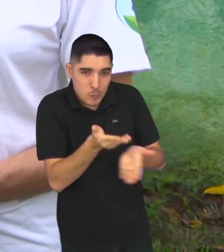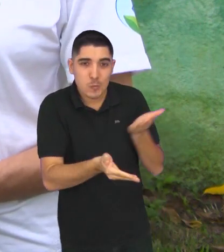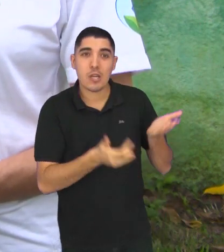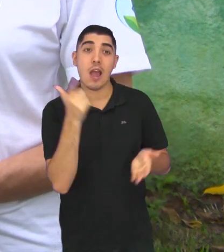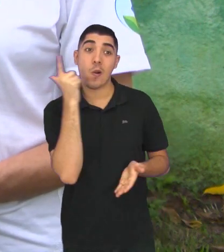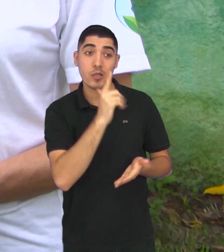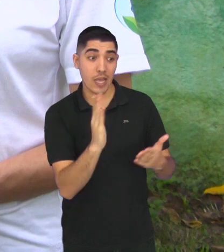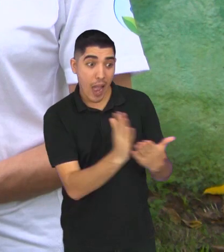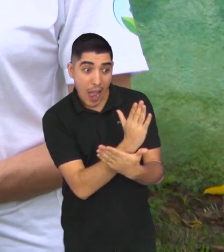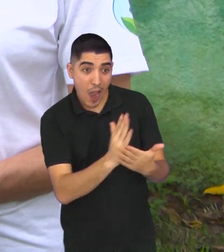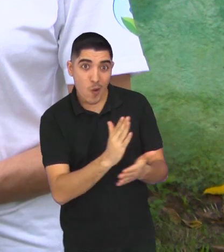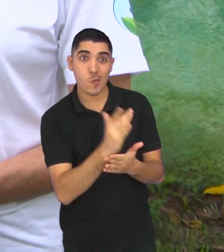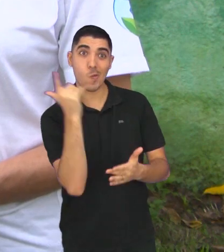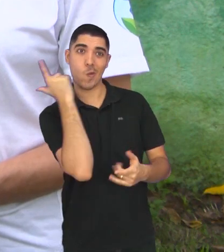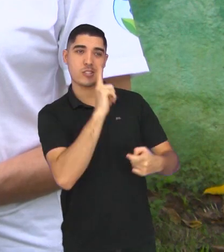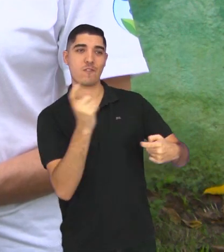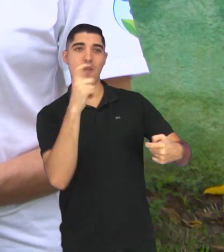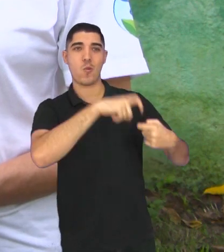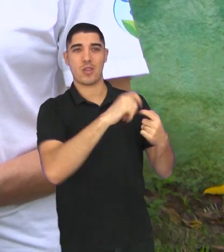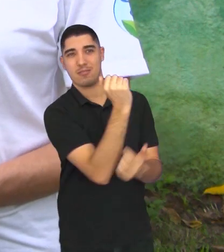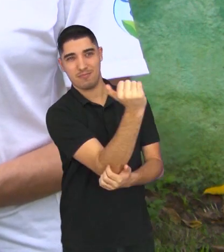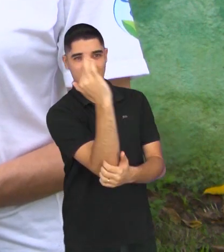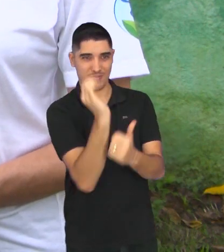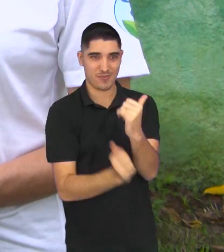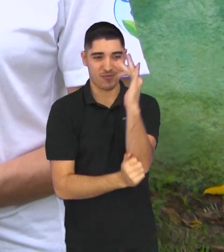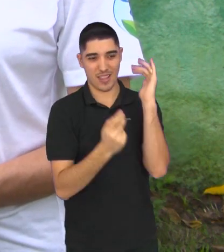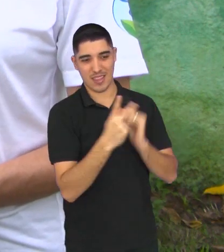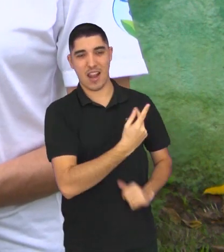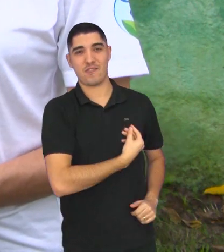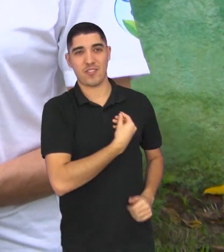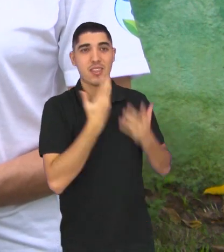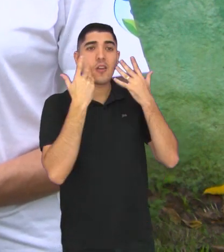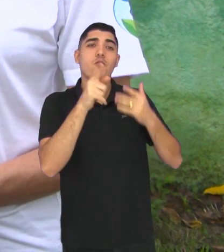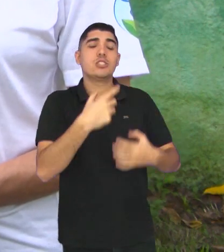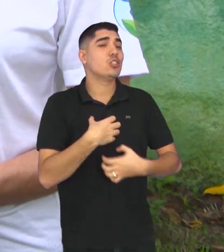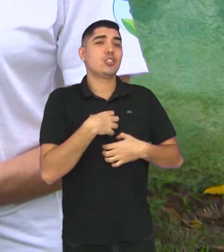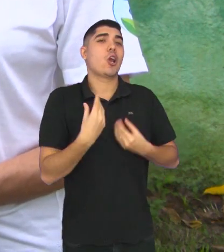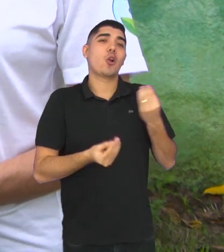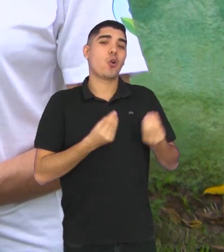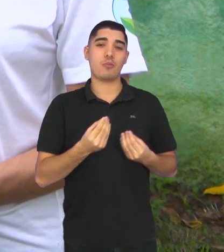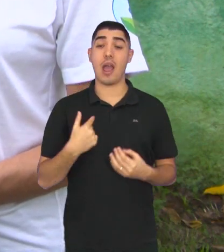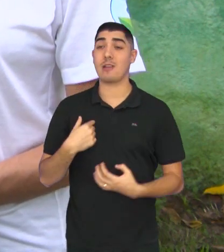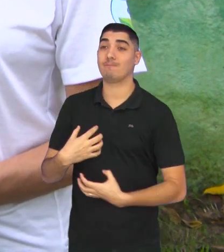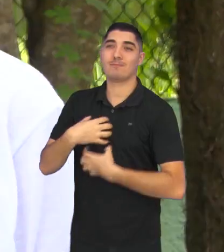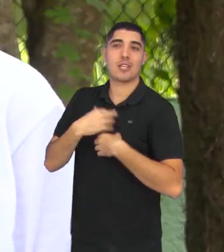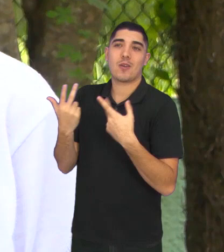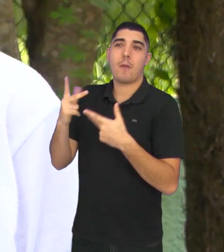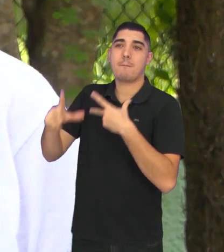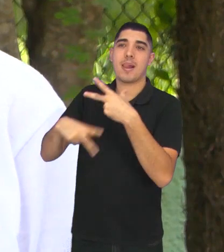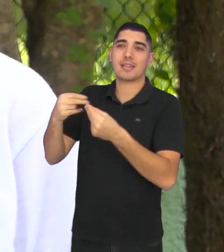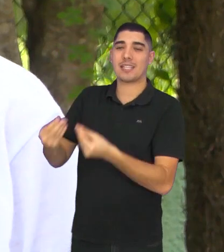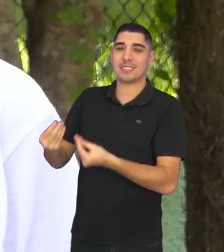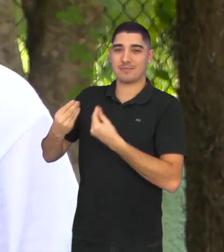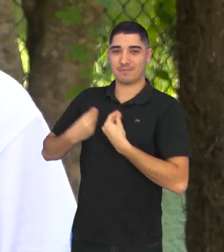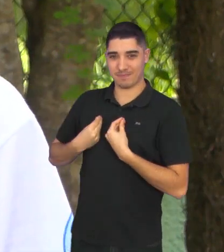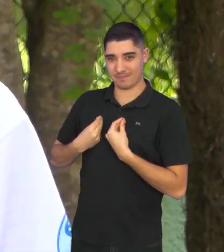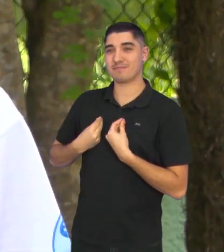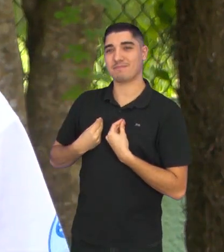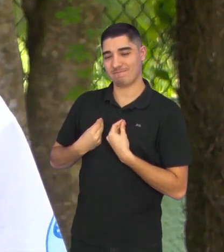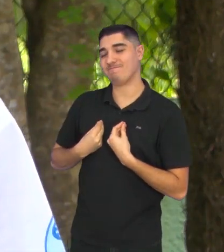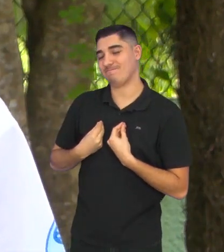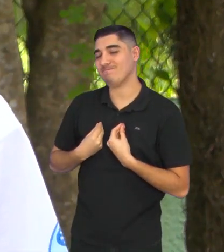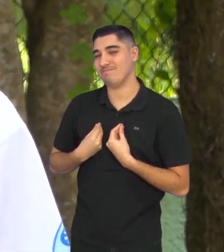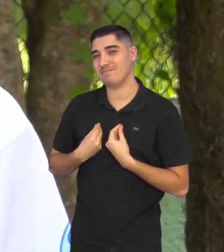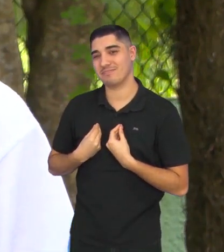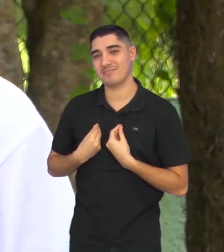consegue mandar aí alguns de volta para a natureza, devolver, na verdade, qual que é o sentimento? É um presente.